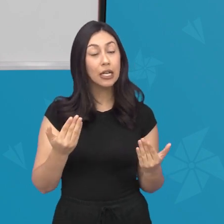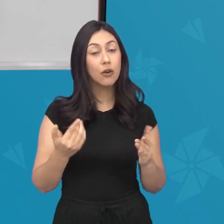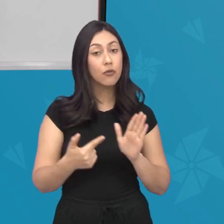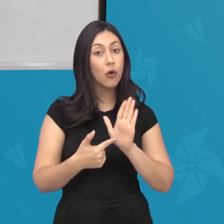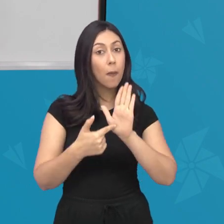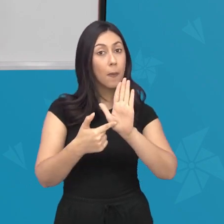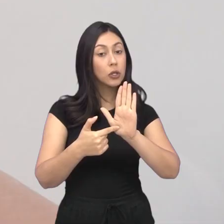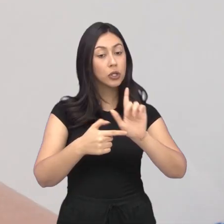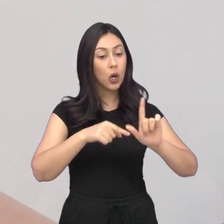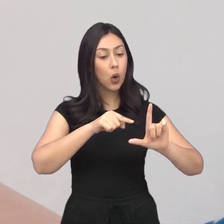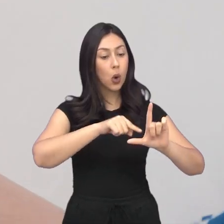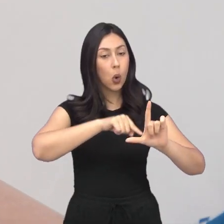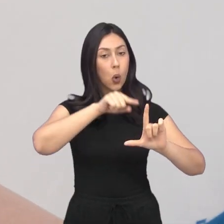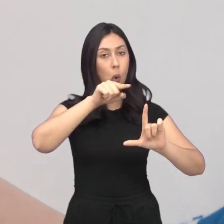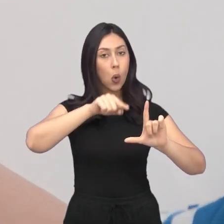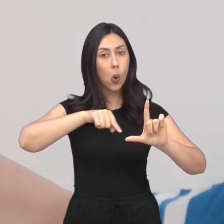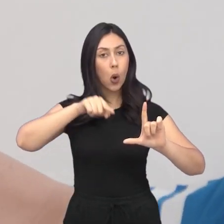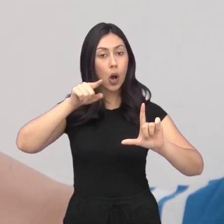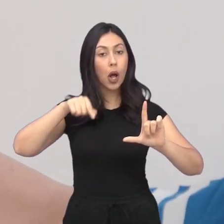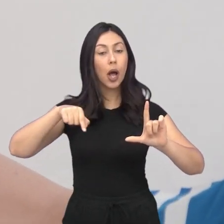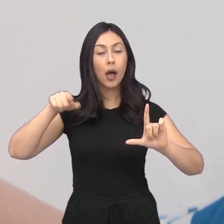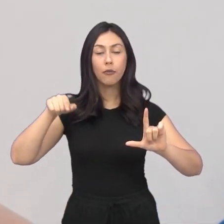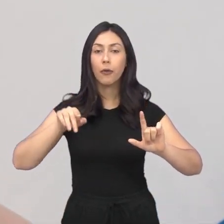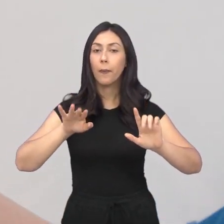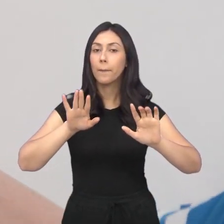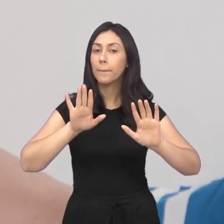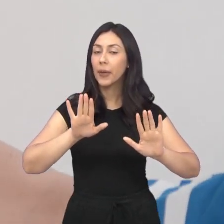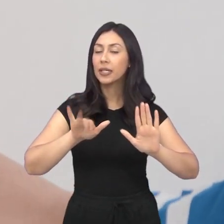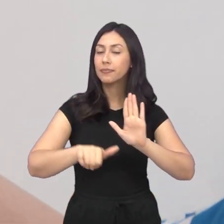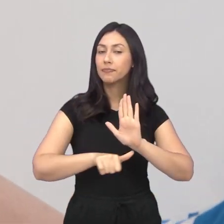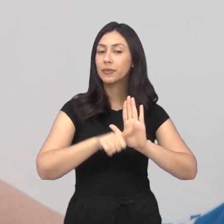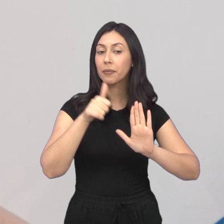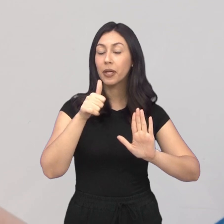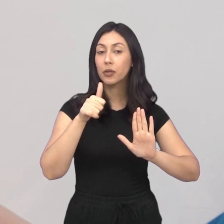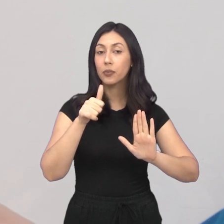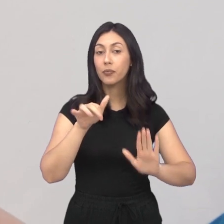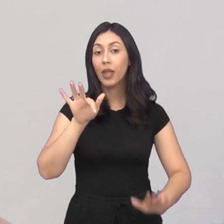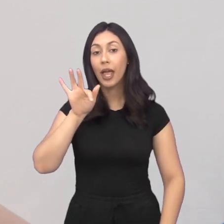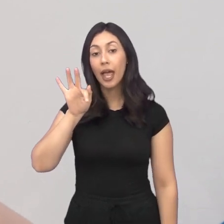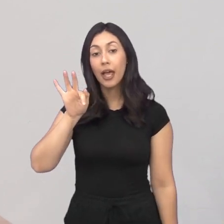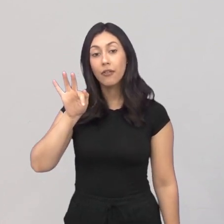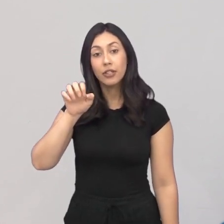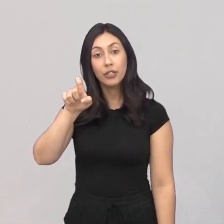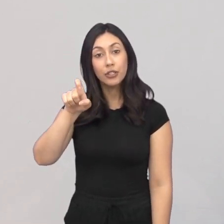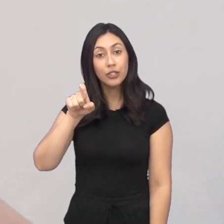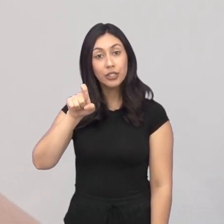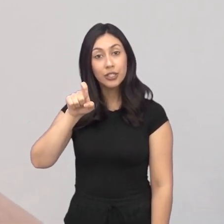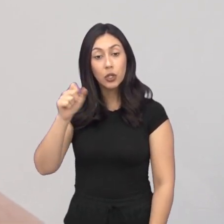um gráfico vamos chamar f de x de y